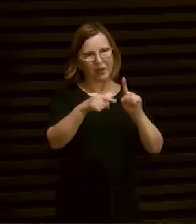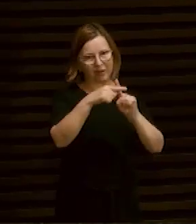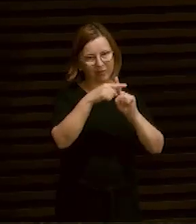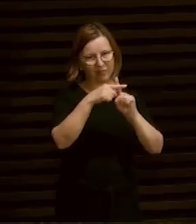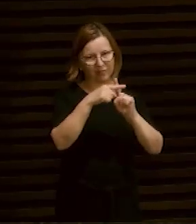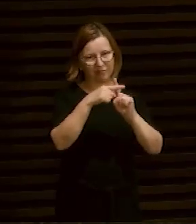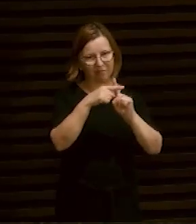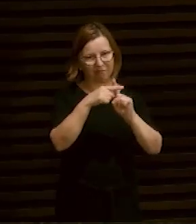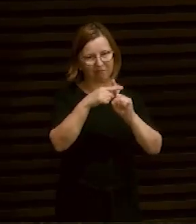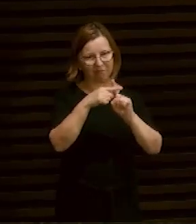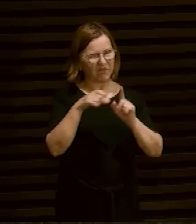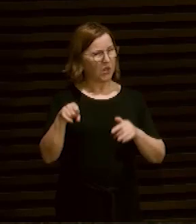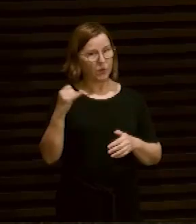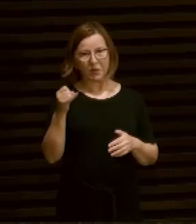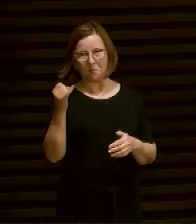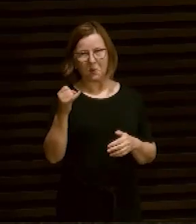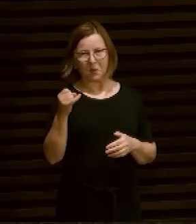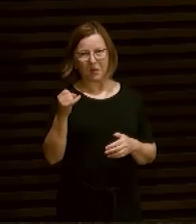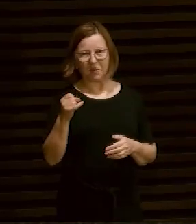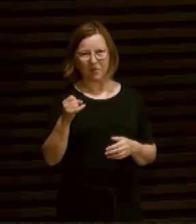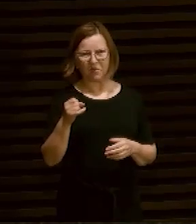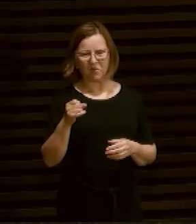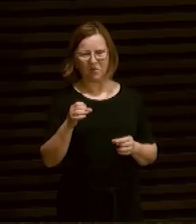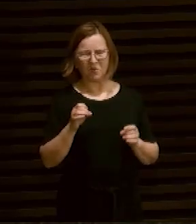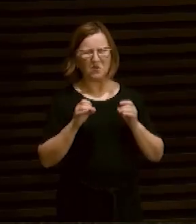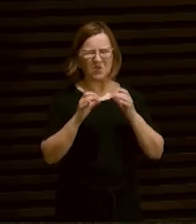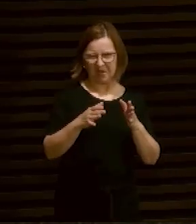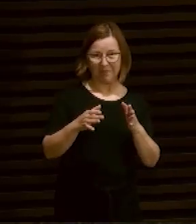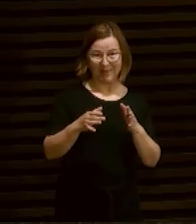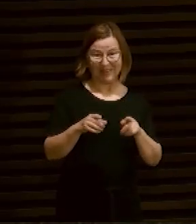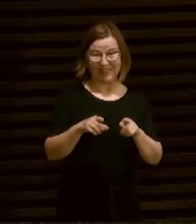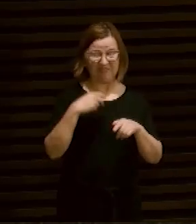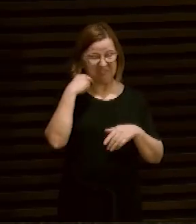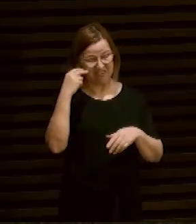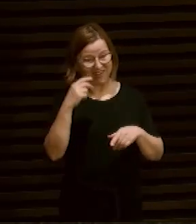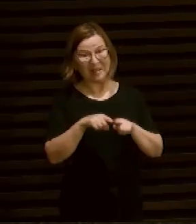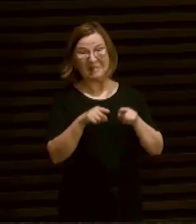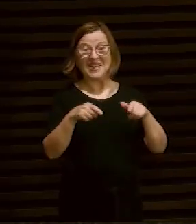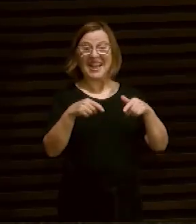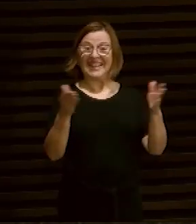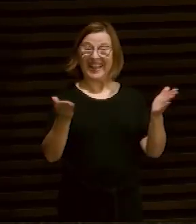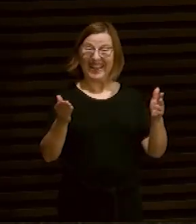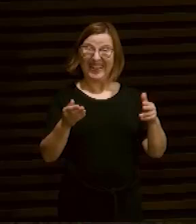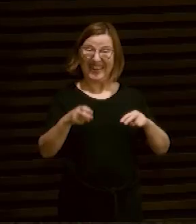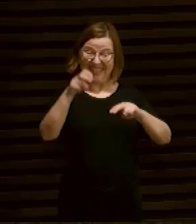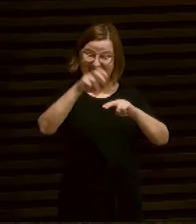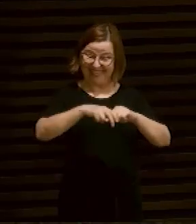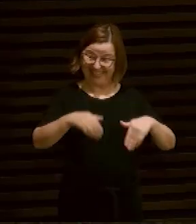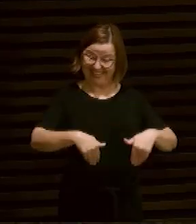fazendo conta da ignomínia, mas está sentado. Olha, isso